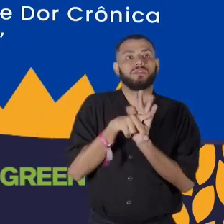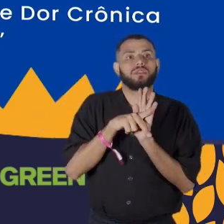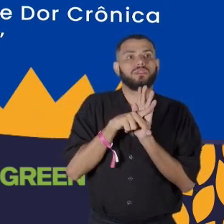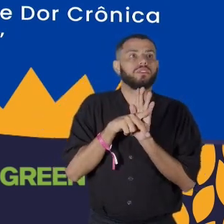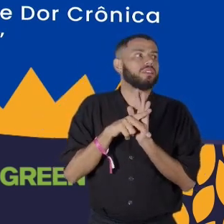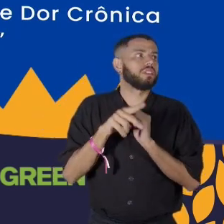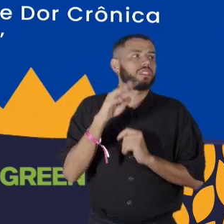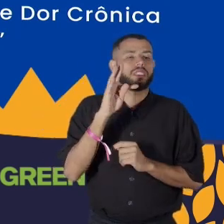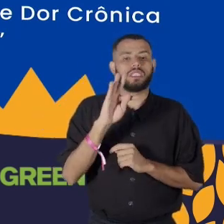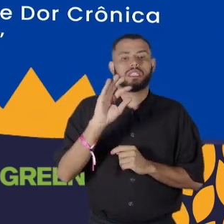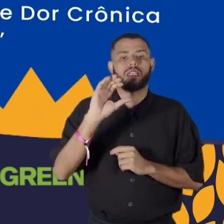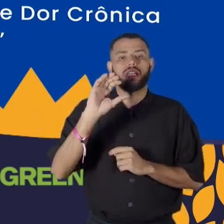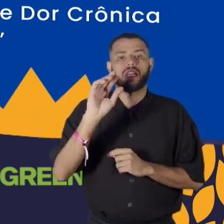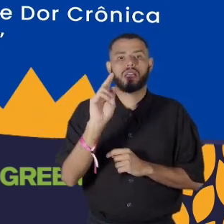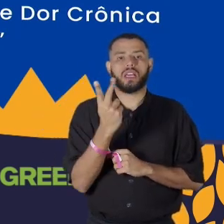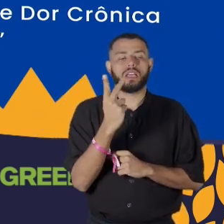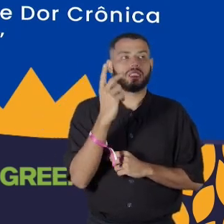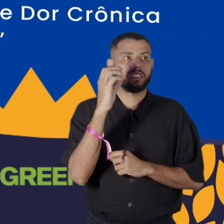predominância de THC,